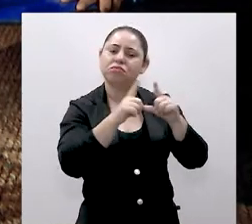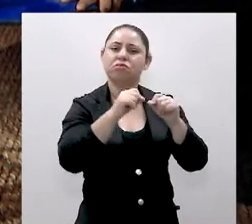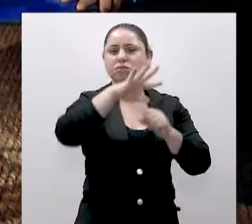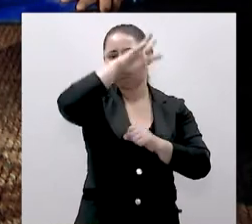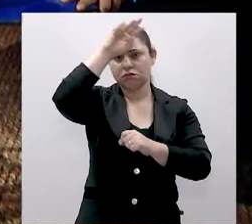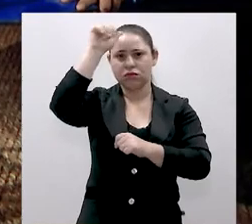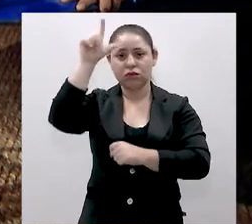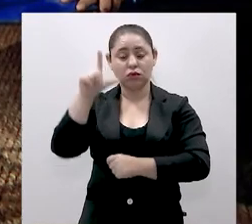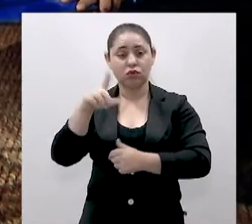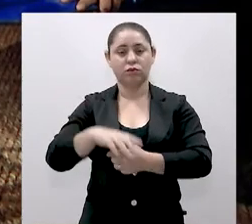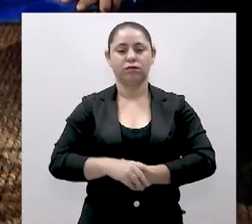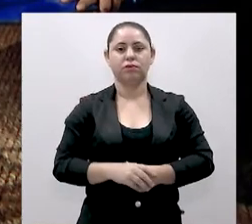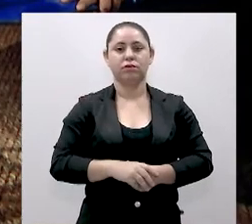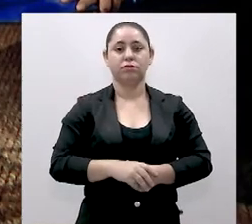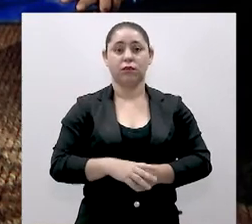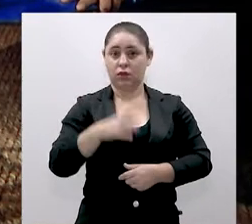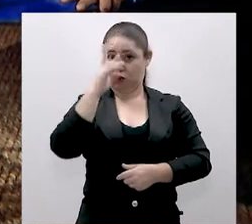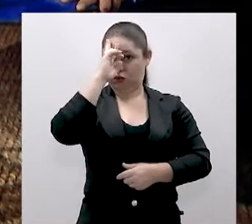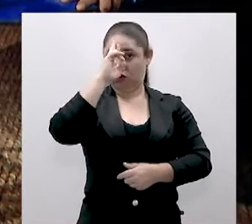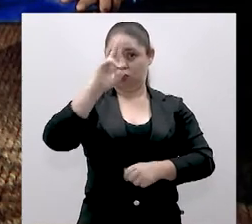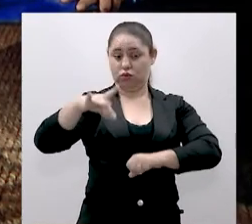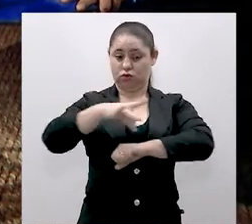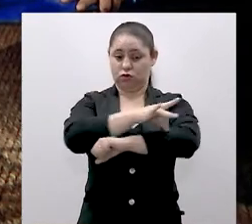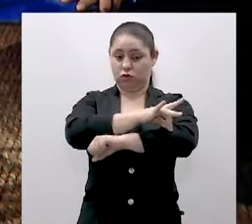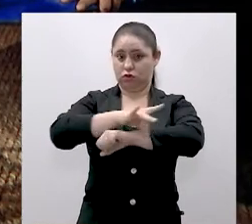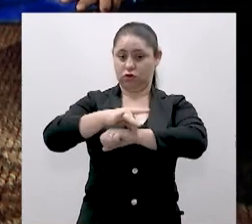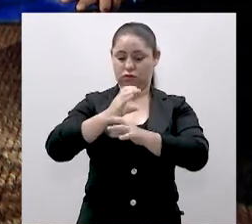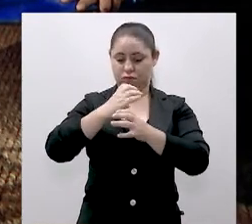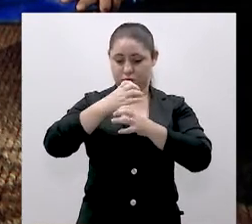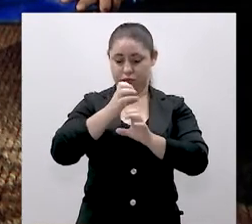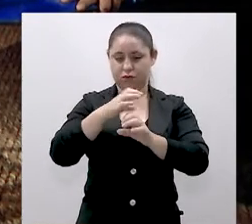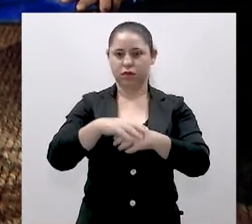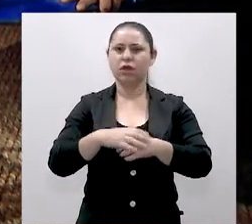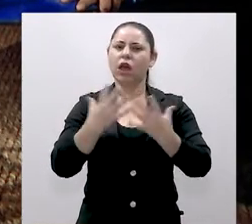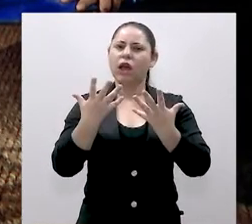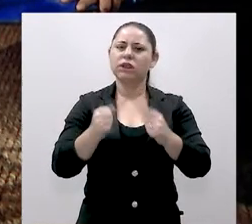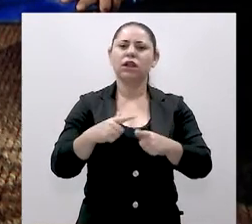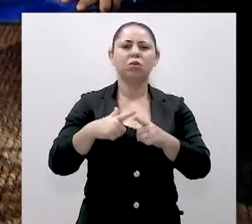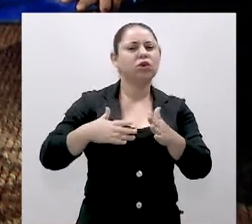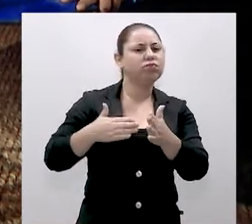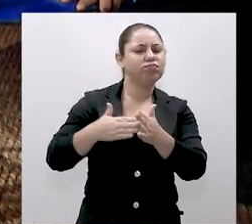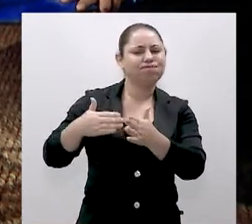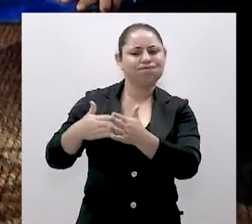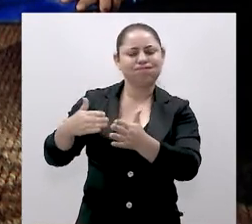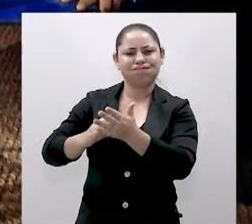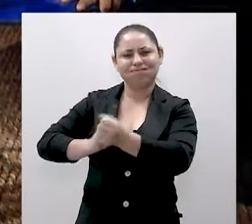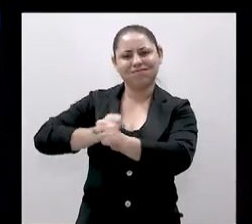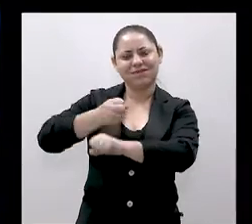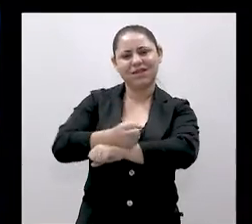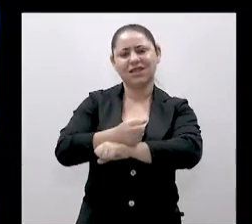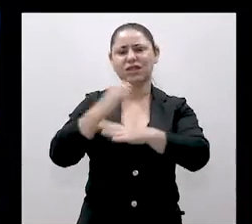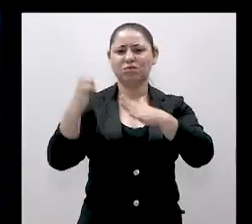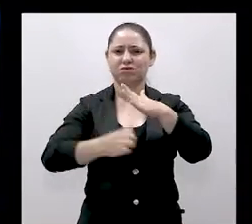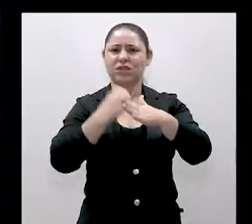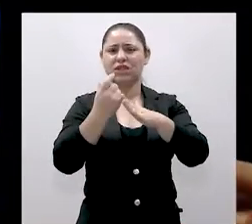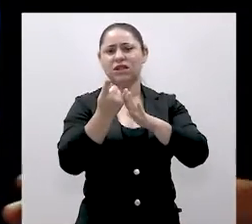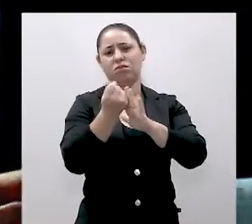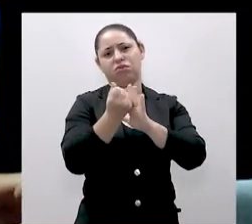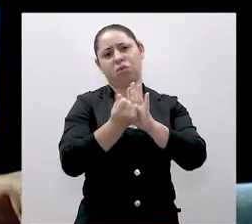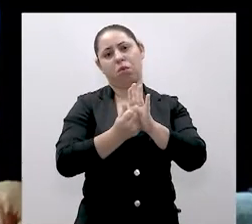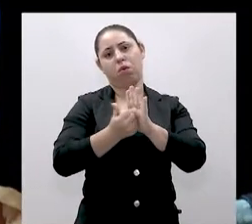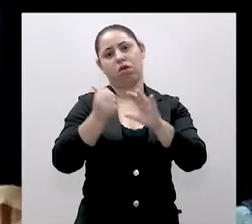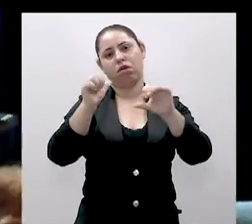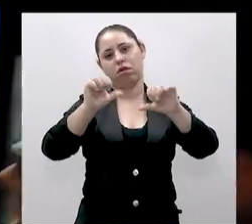e eu fui para a diretoria de engenharia né E topei porque era um desafio grande empresa tava numa situação financeira